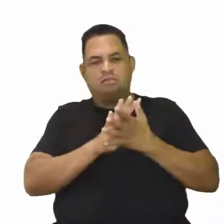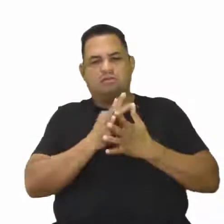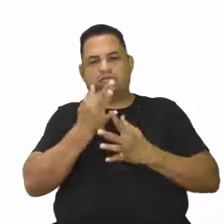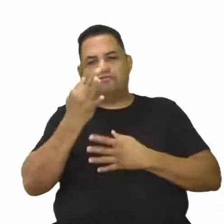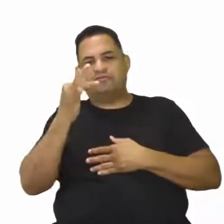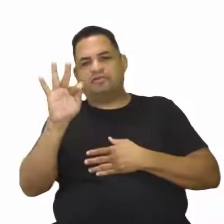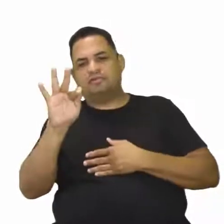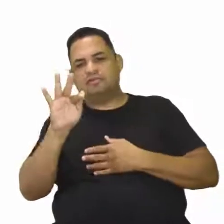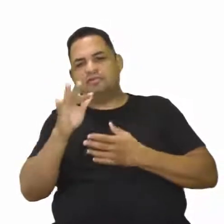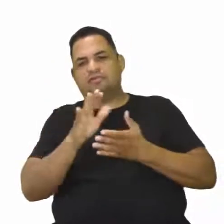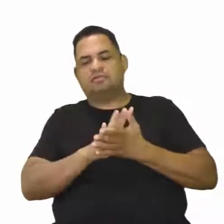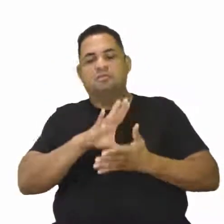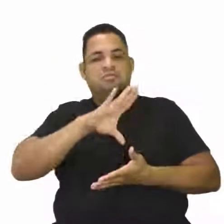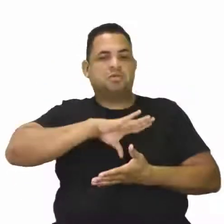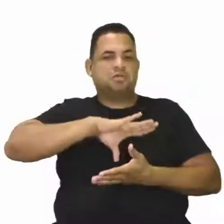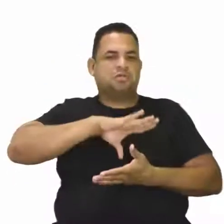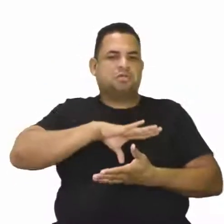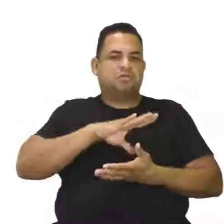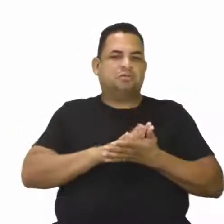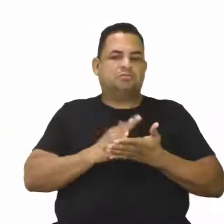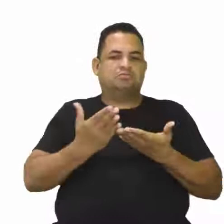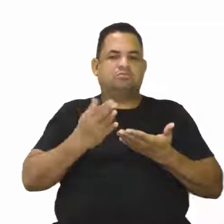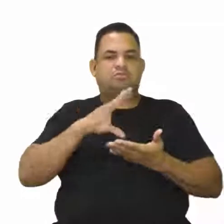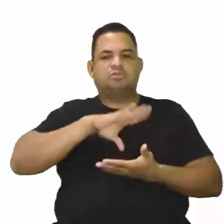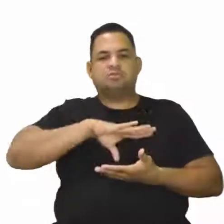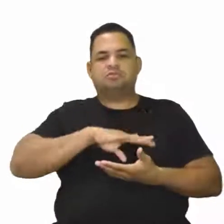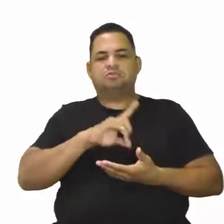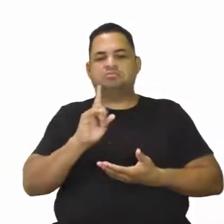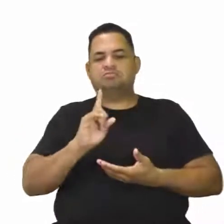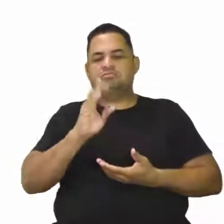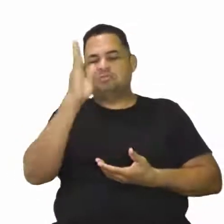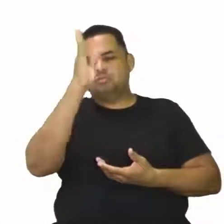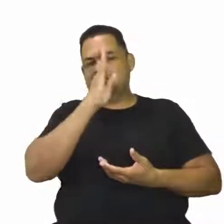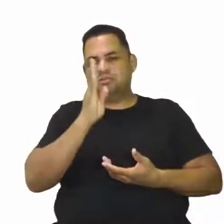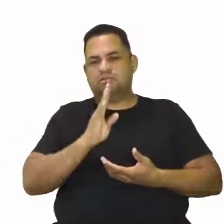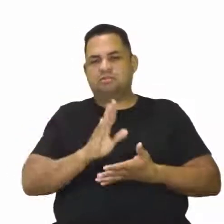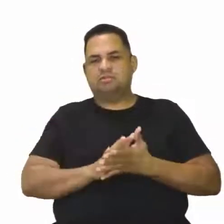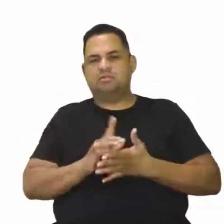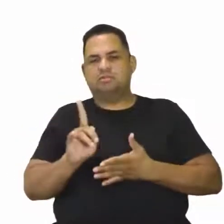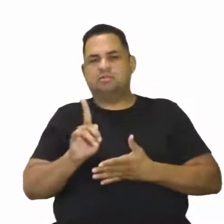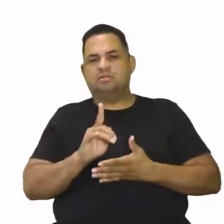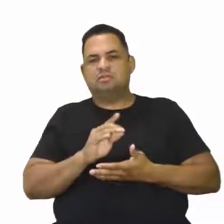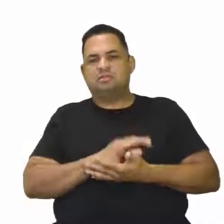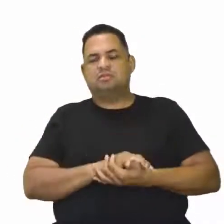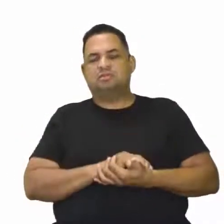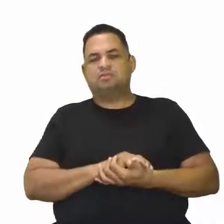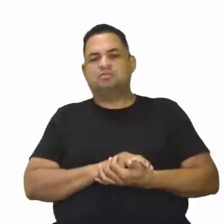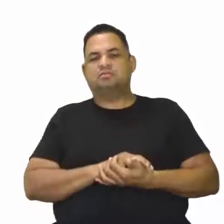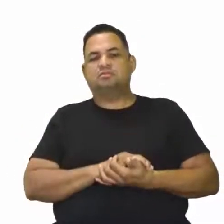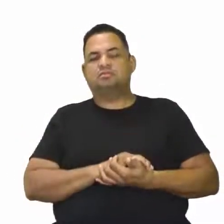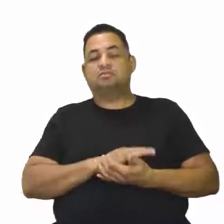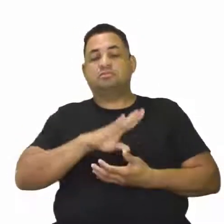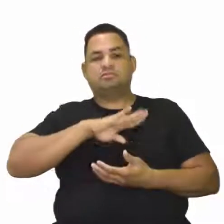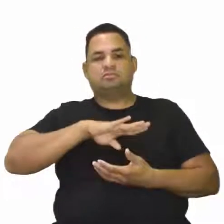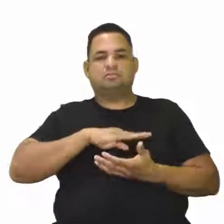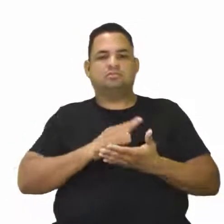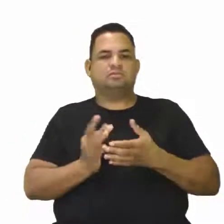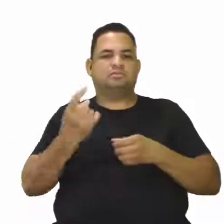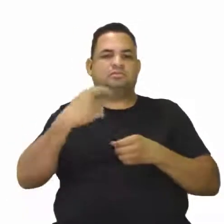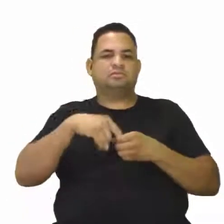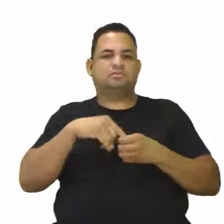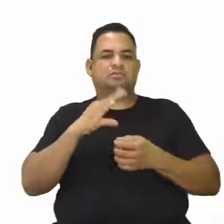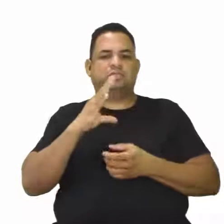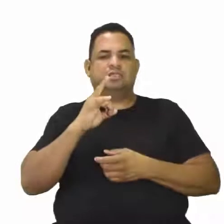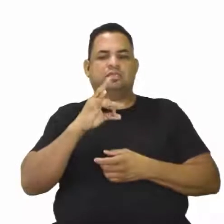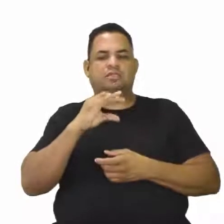ao invés do inglês, o português. É o português do Brasil? Não. É o português mais voltado lá para o gallego,